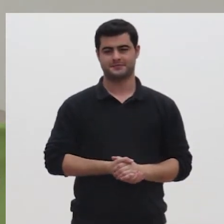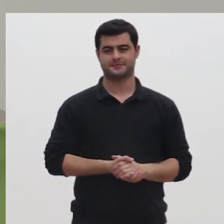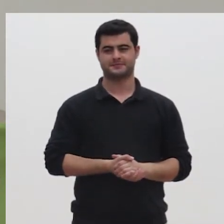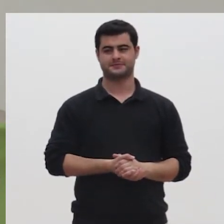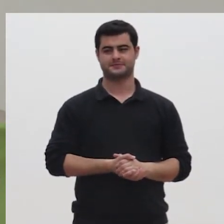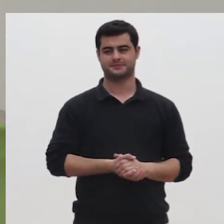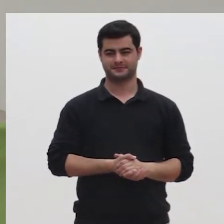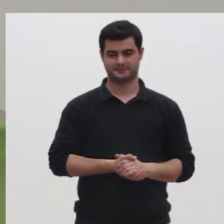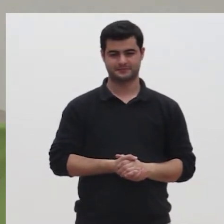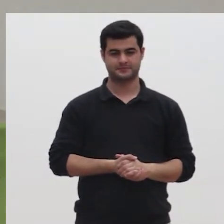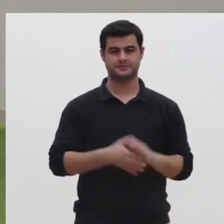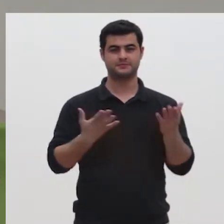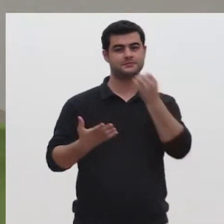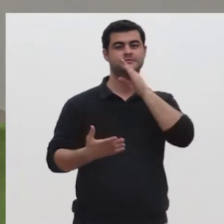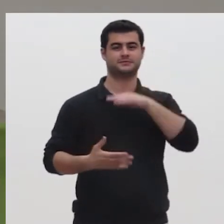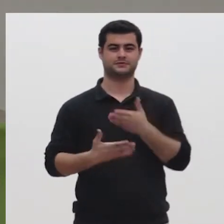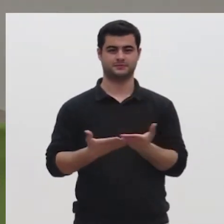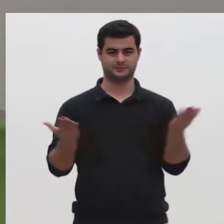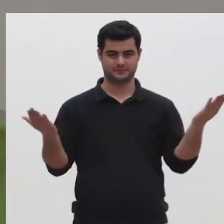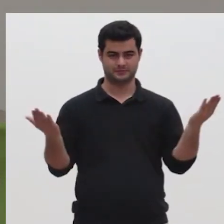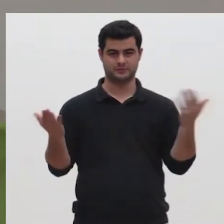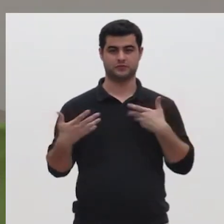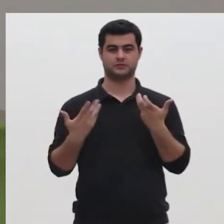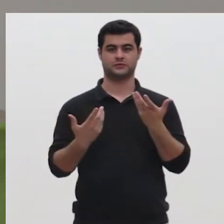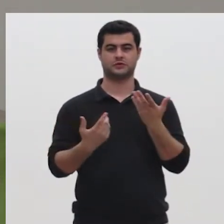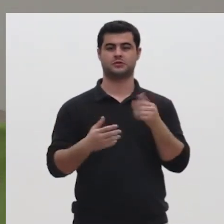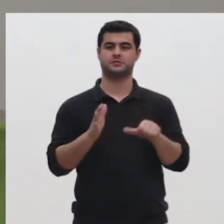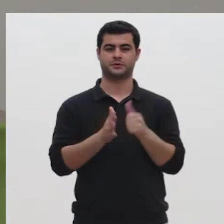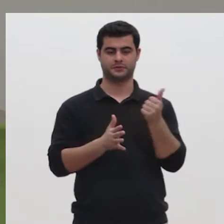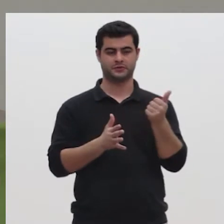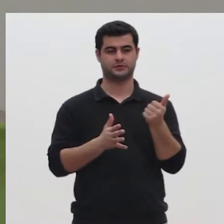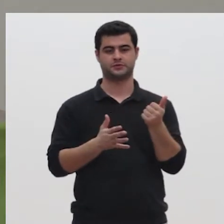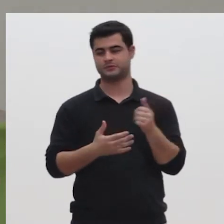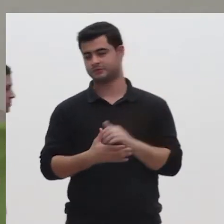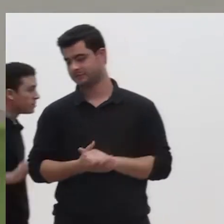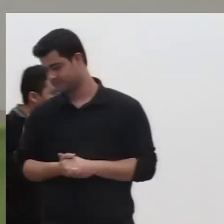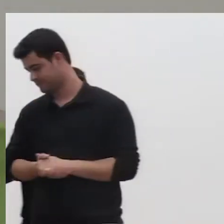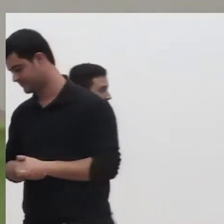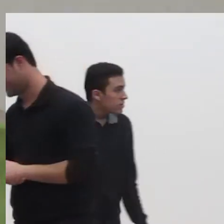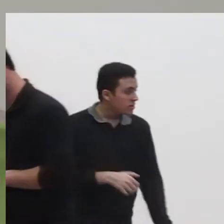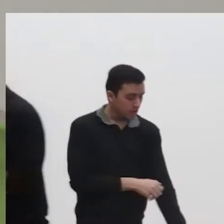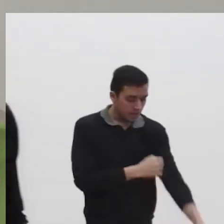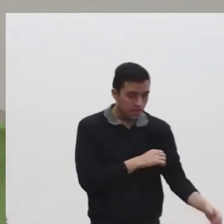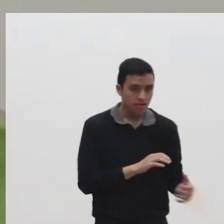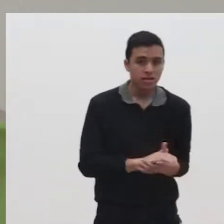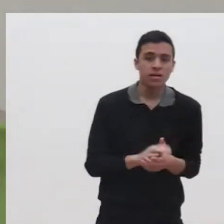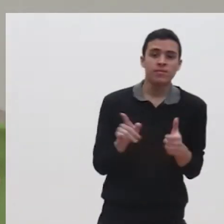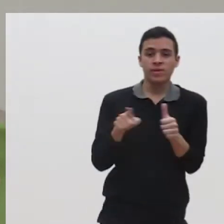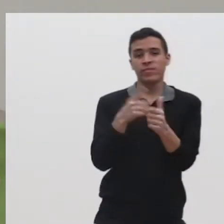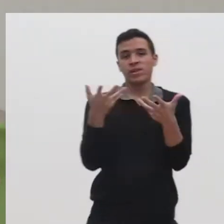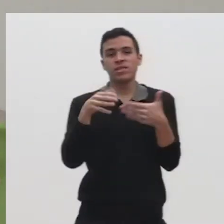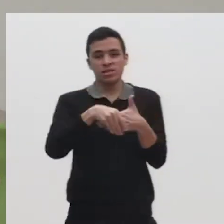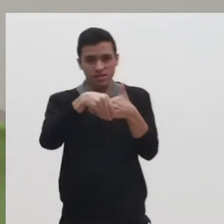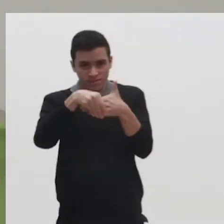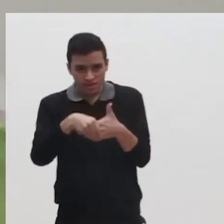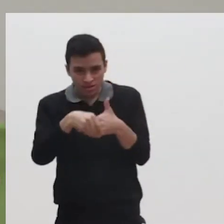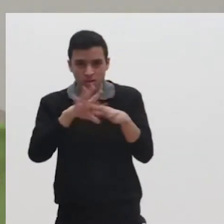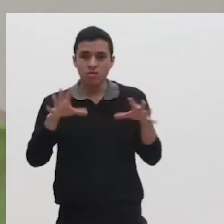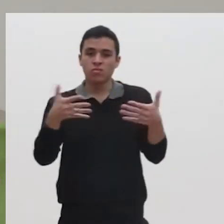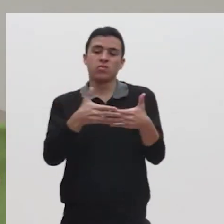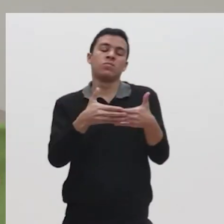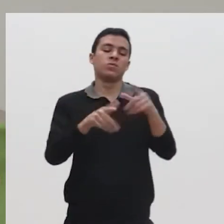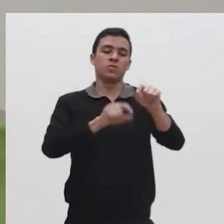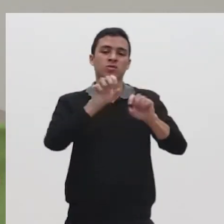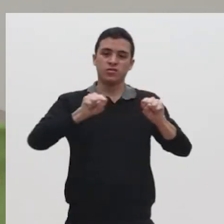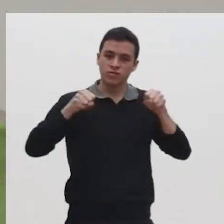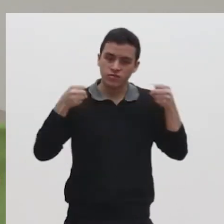Muito boa tarde a todas, muito boa tarde a todos. Eu queria, em primeiro lugar, também parabenizar a Comissão Paritária de Consulta por todo o